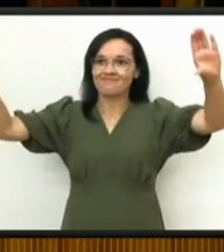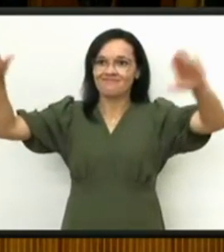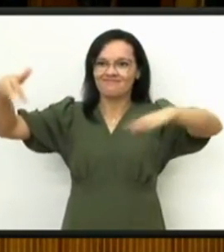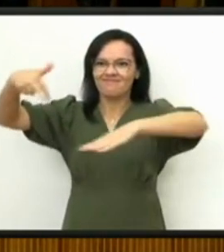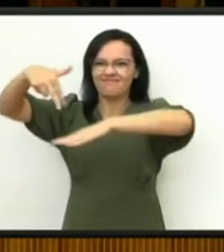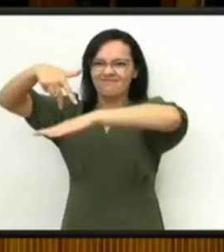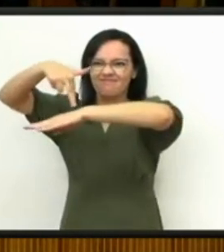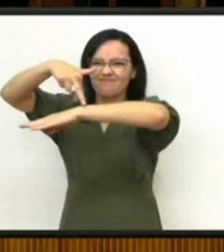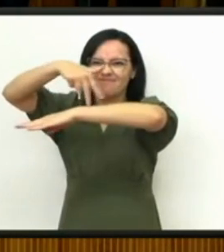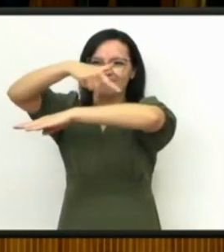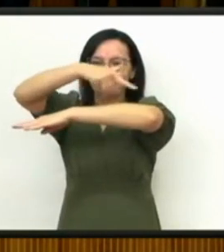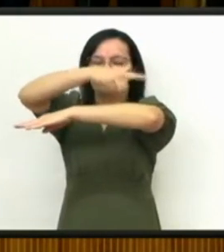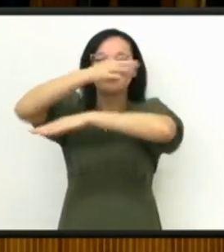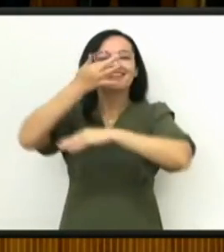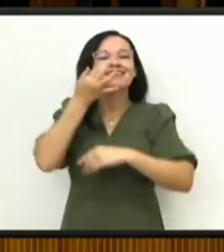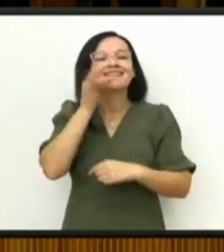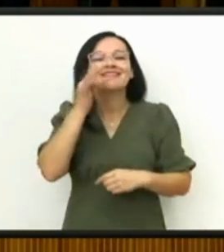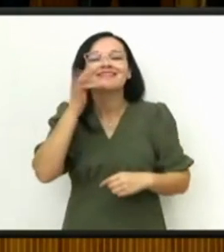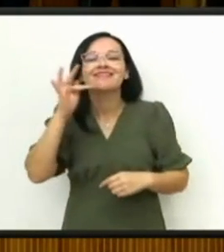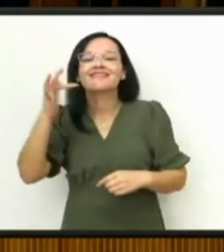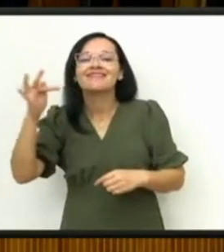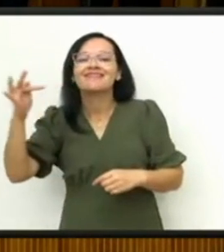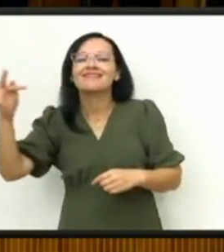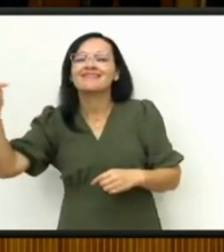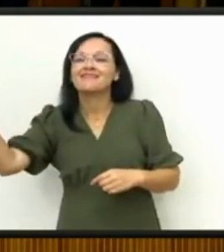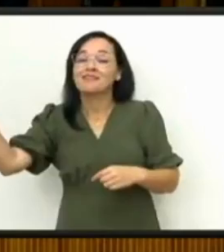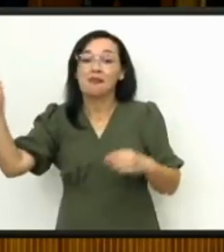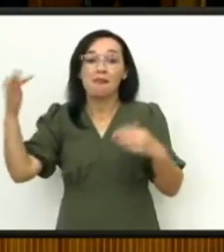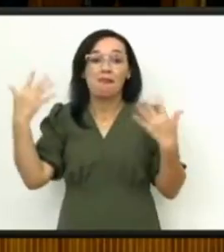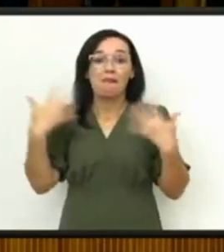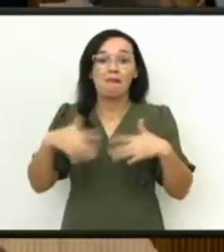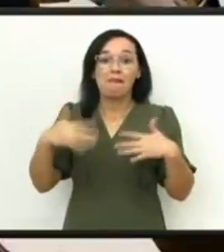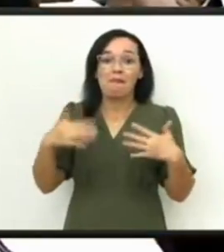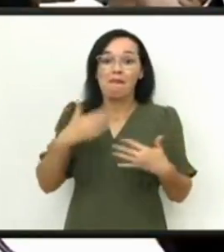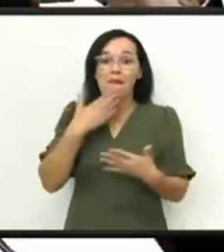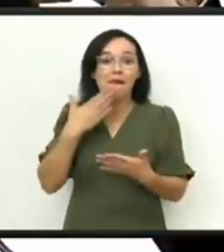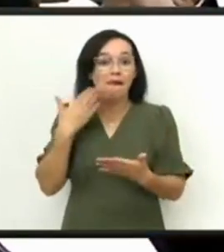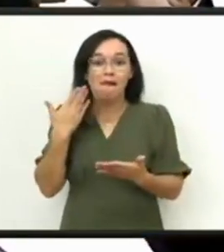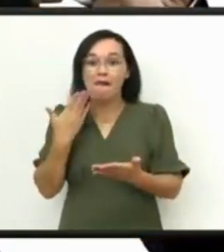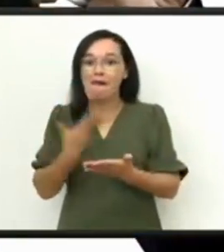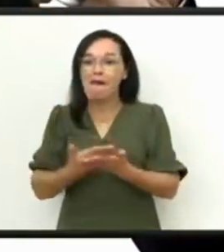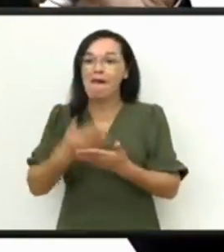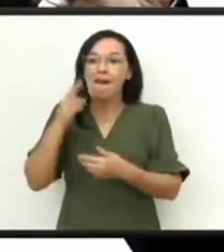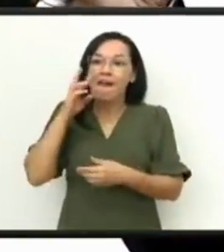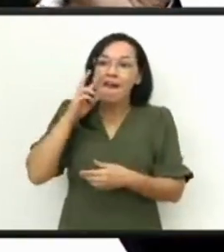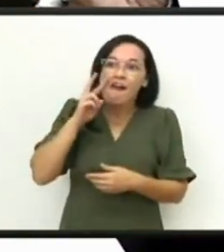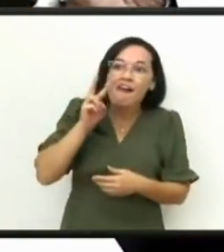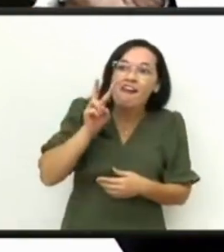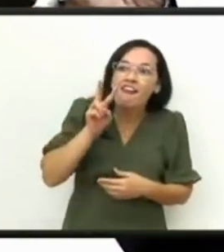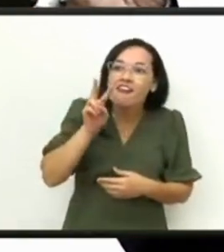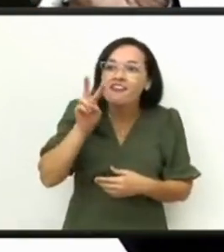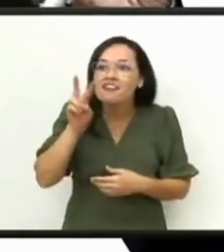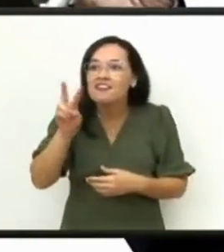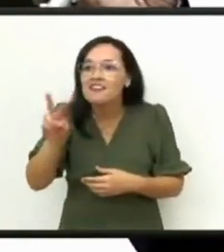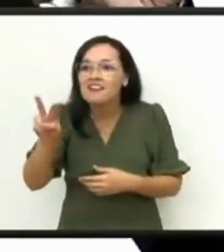pisar, quando eu pisar ruas de ouro, ruas de ouro e avistar,